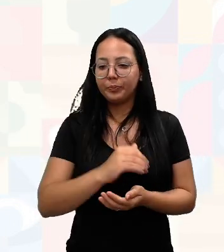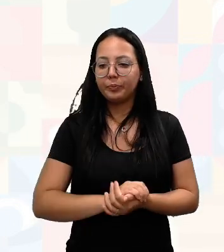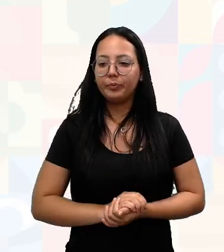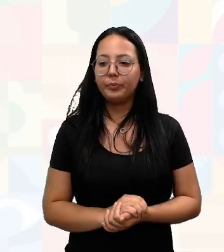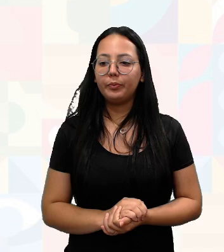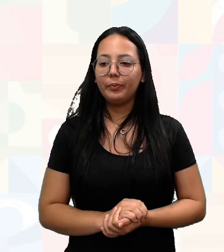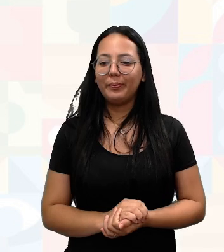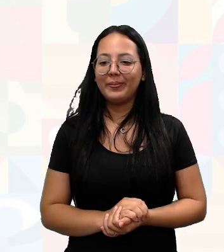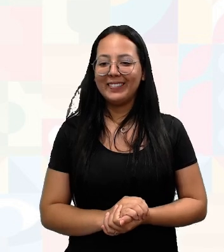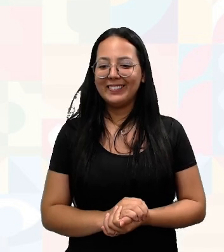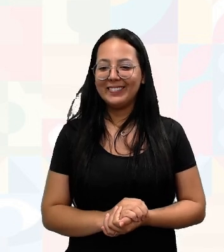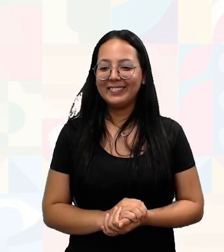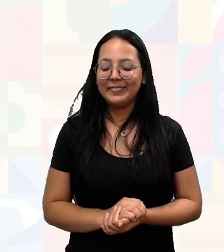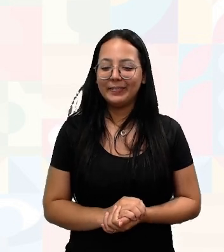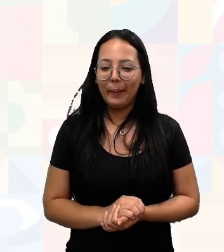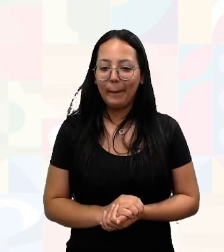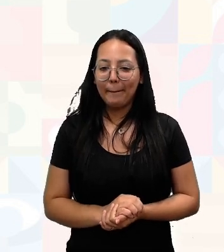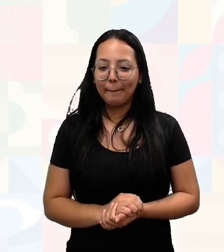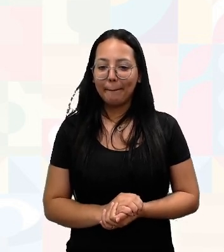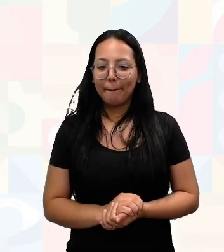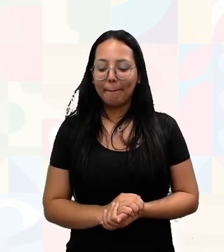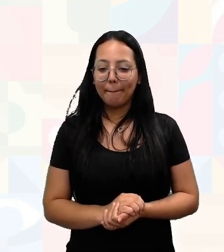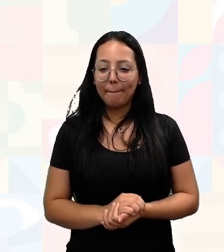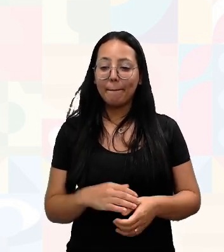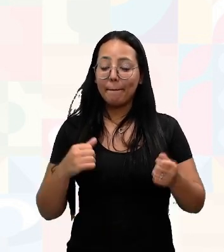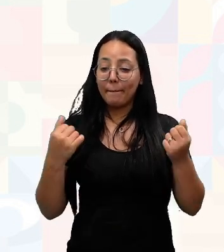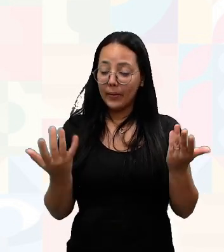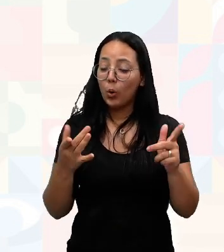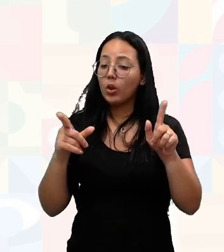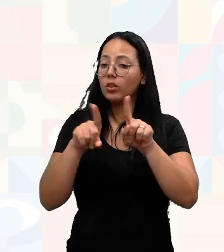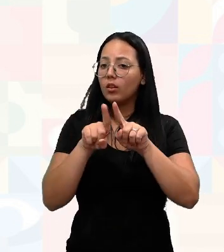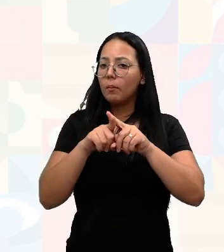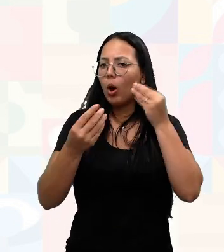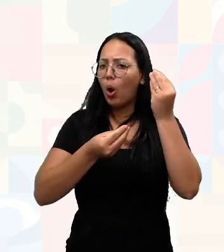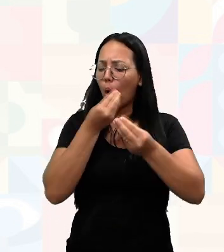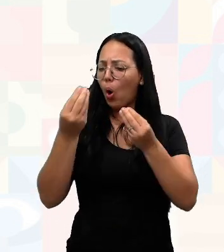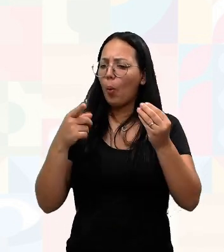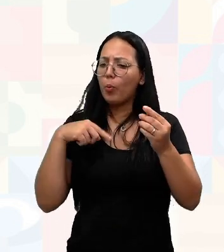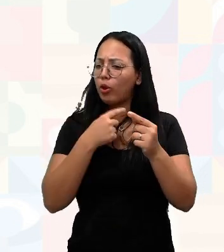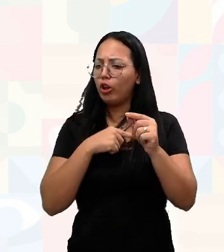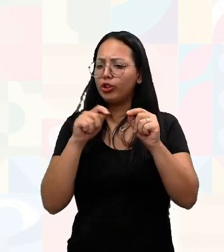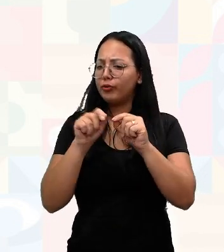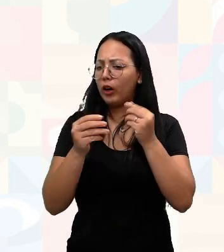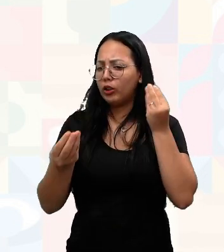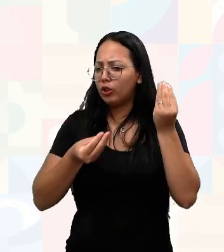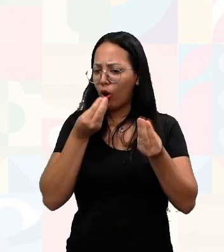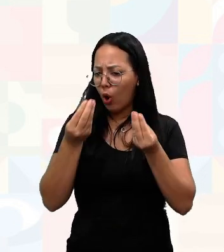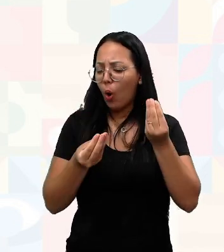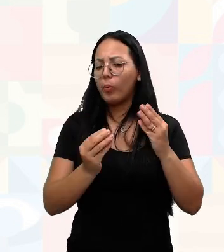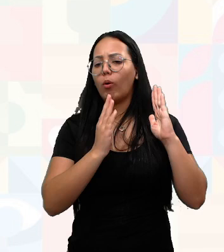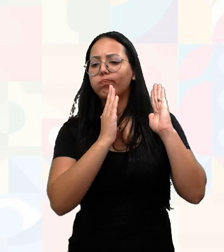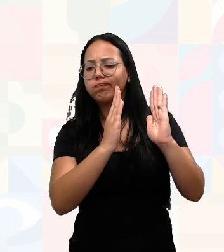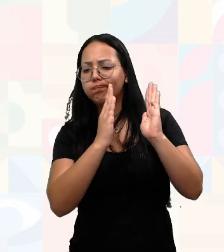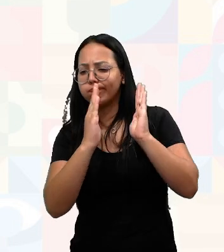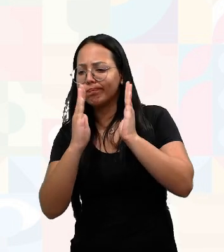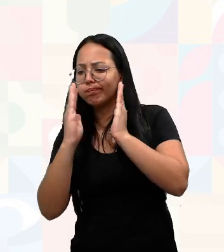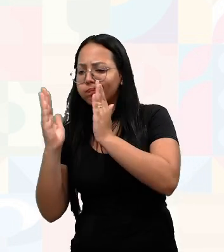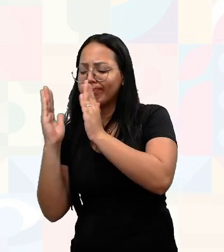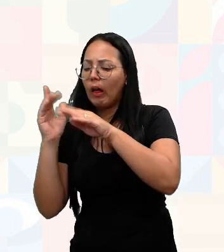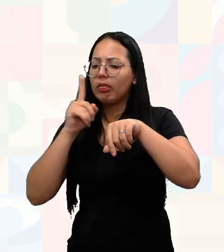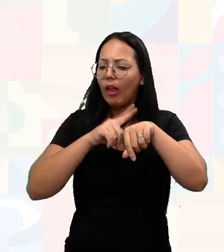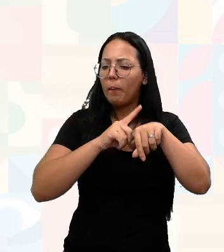requeira, quase que não sai. E como que a gente faz? Durante vários tempos, durante um